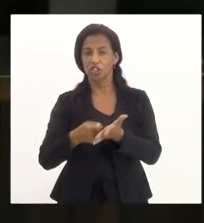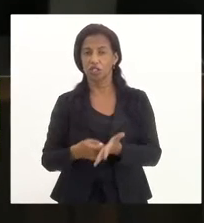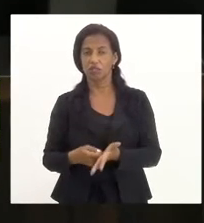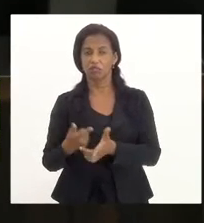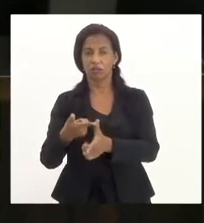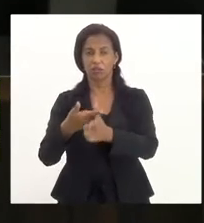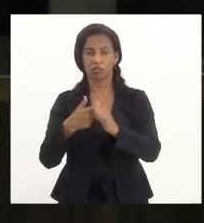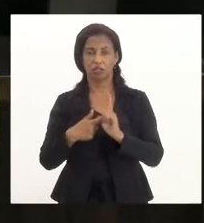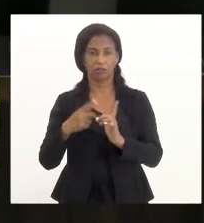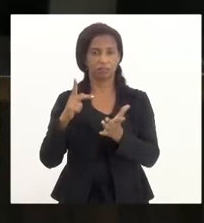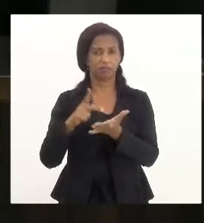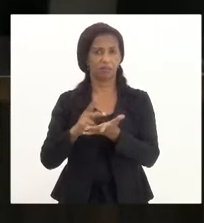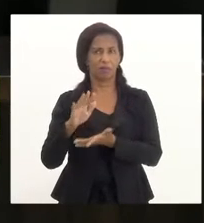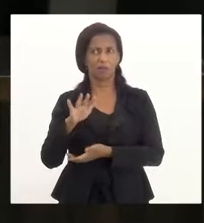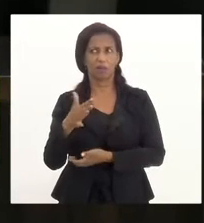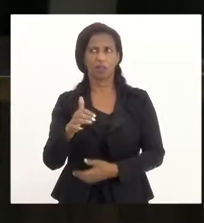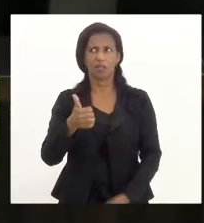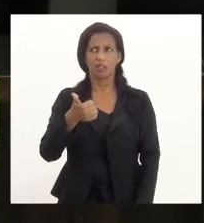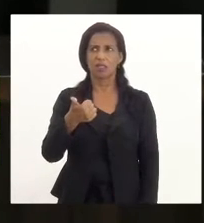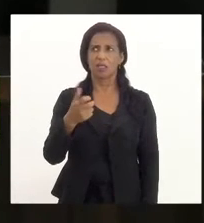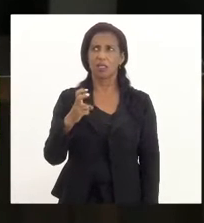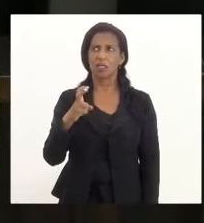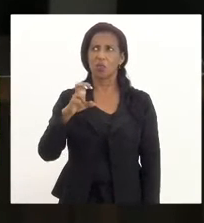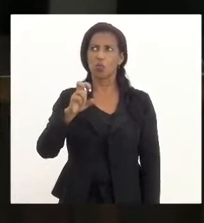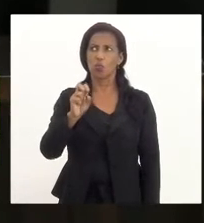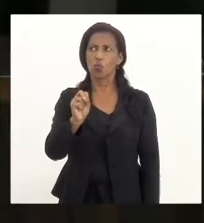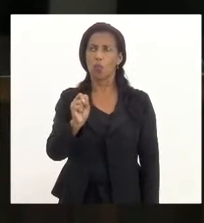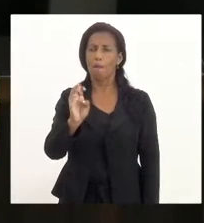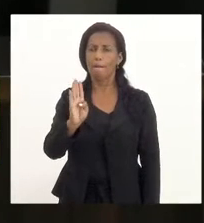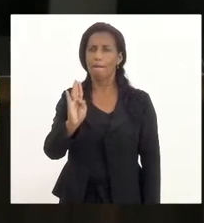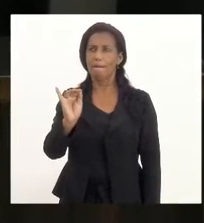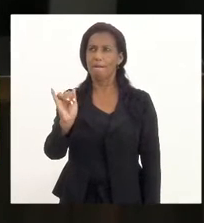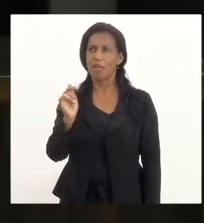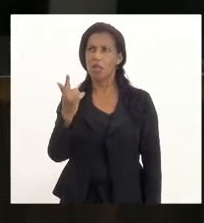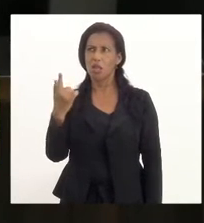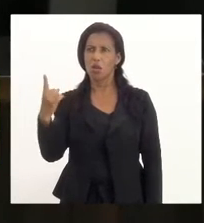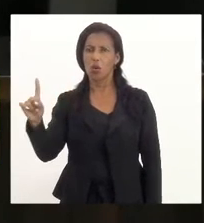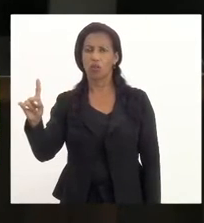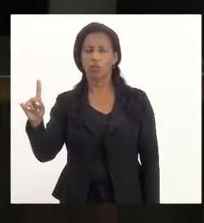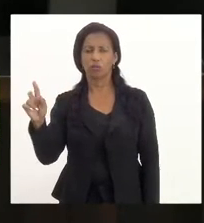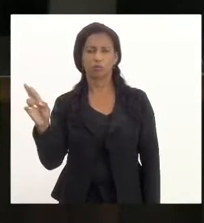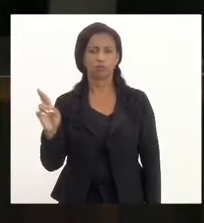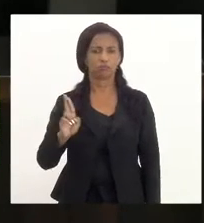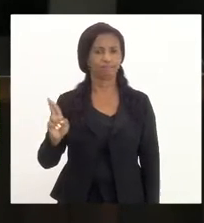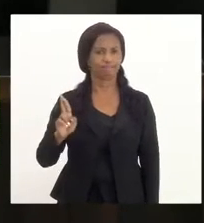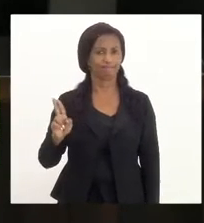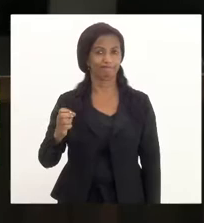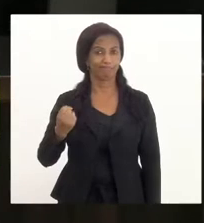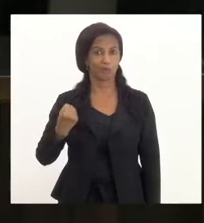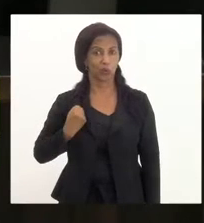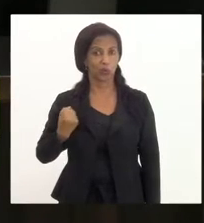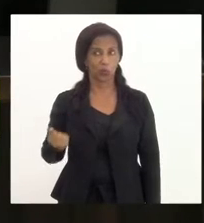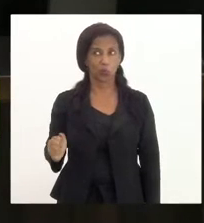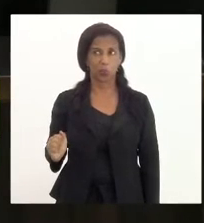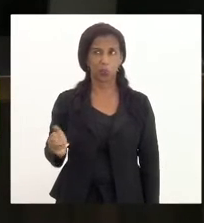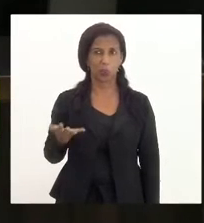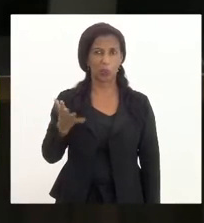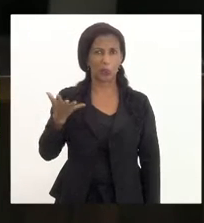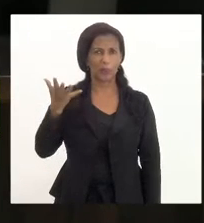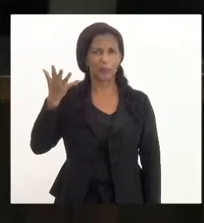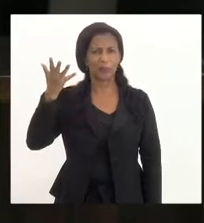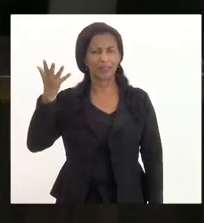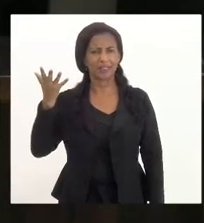dívida ativa algo como 158 bilhões de reais o número astronômico